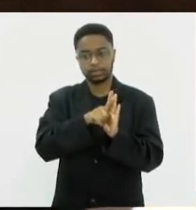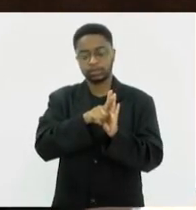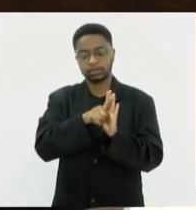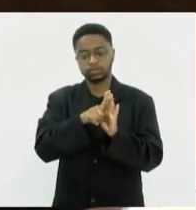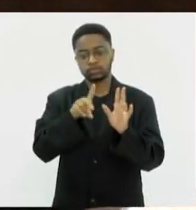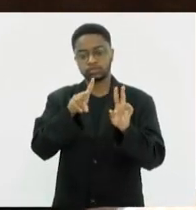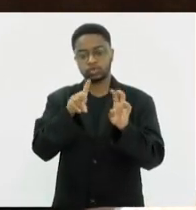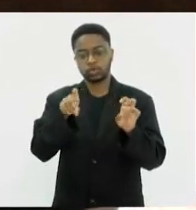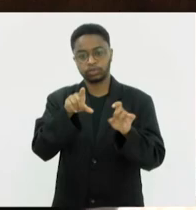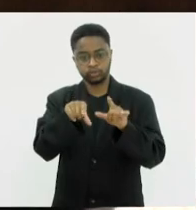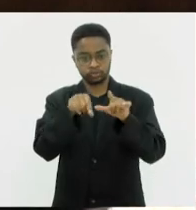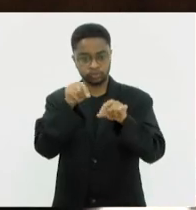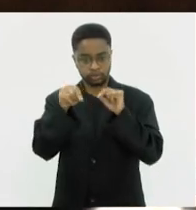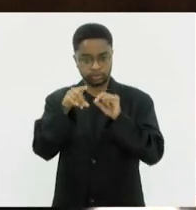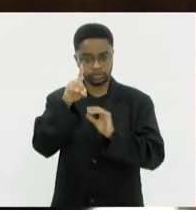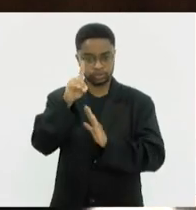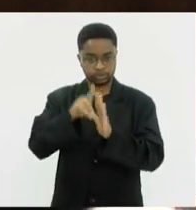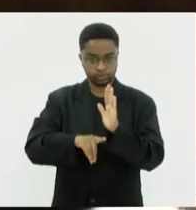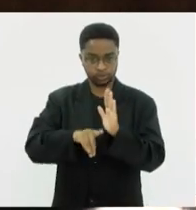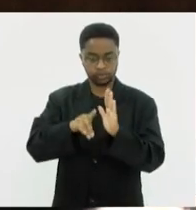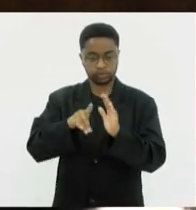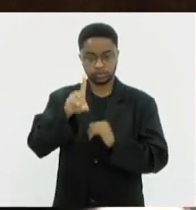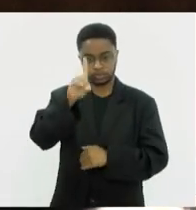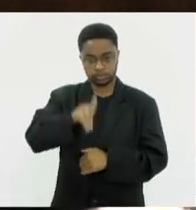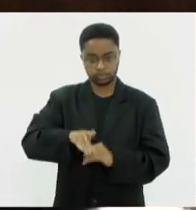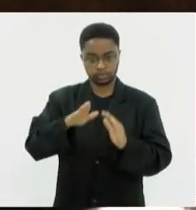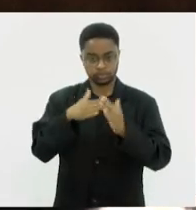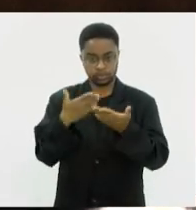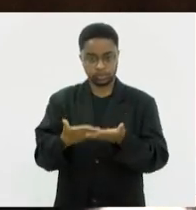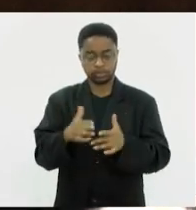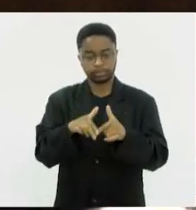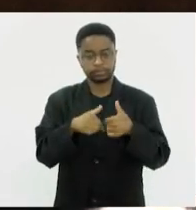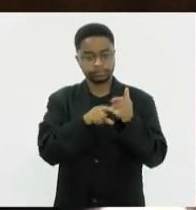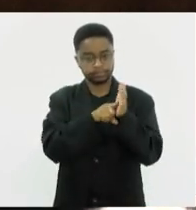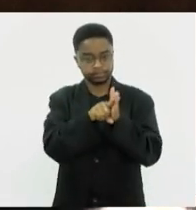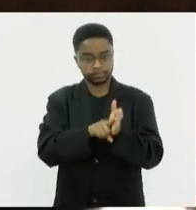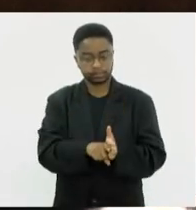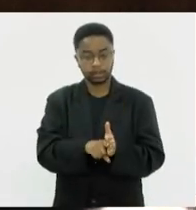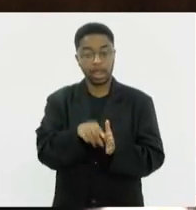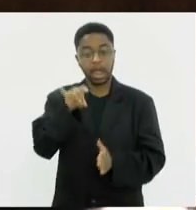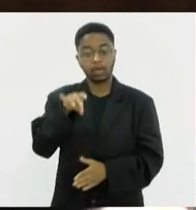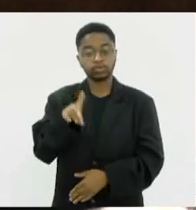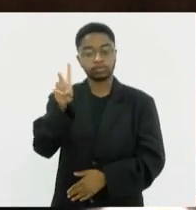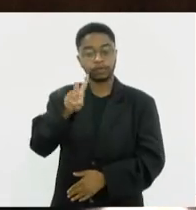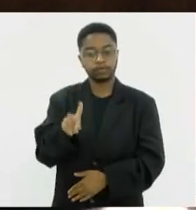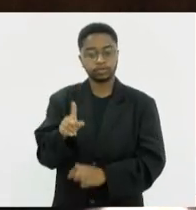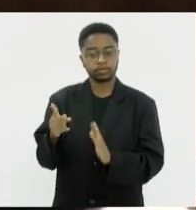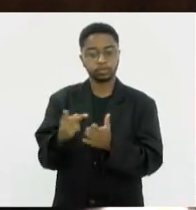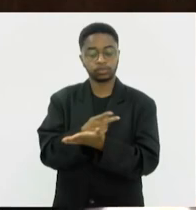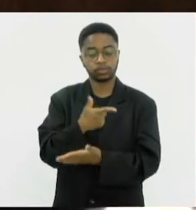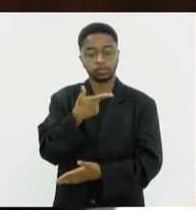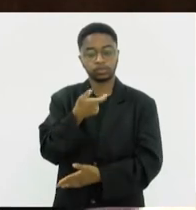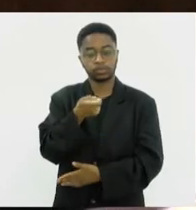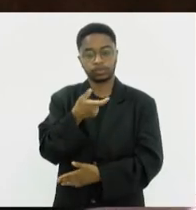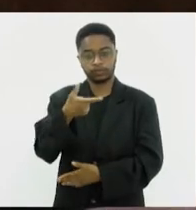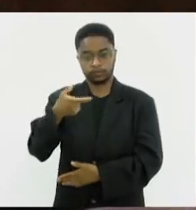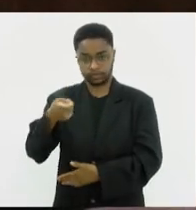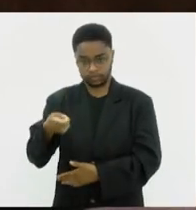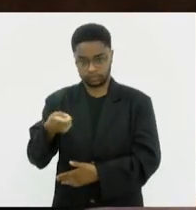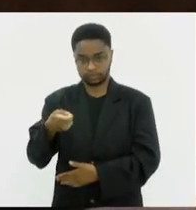seleção, escolha dos diretores das escolas através de consulta. A última vez que aconteceu isso foi em